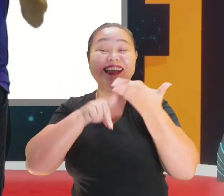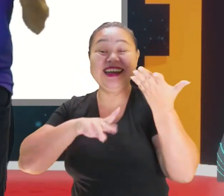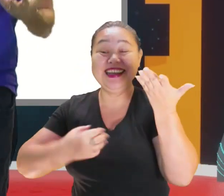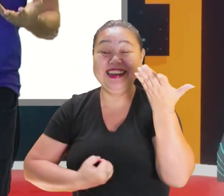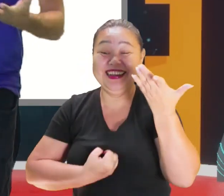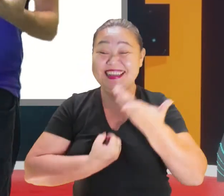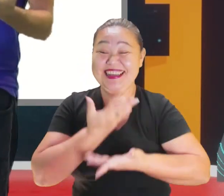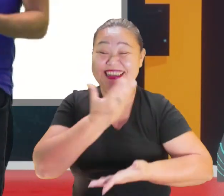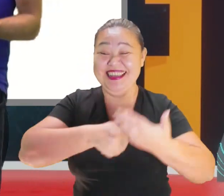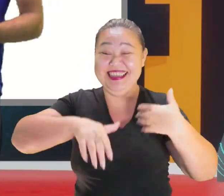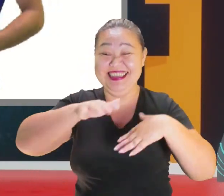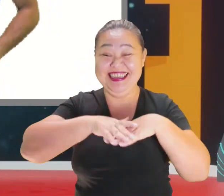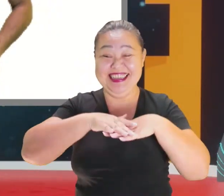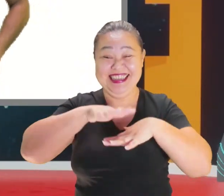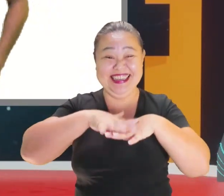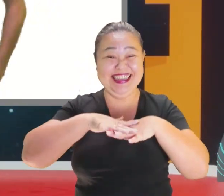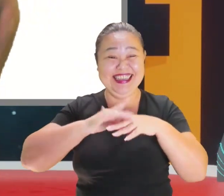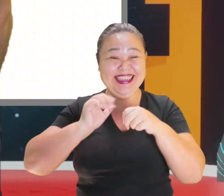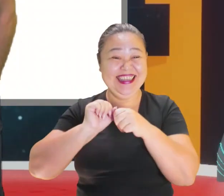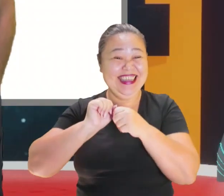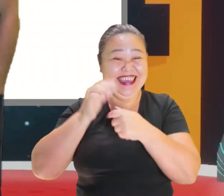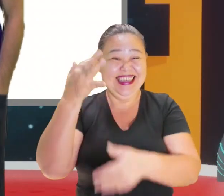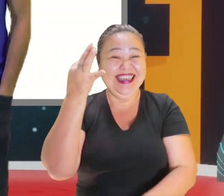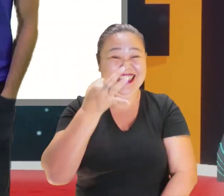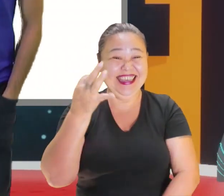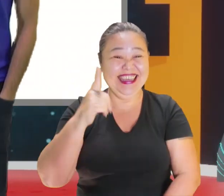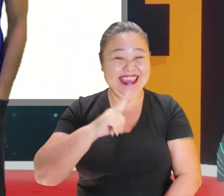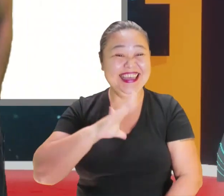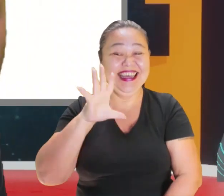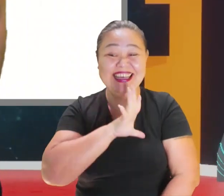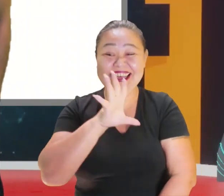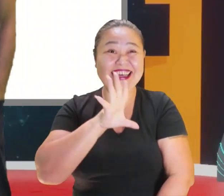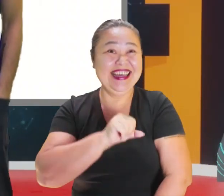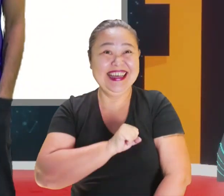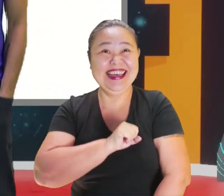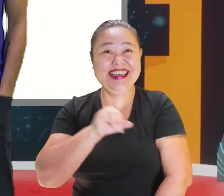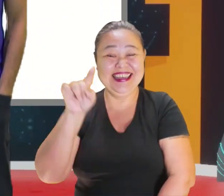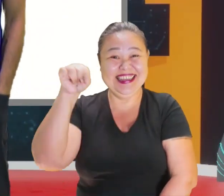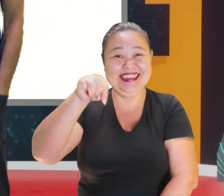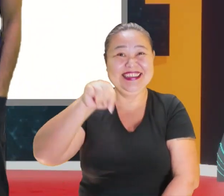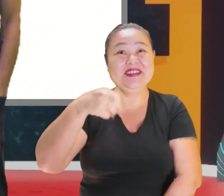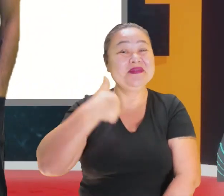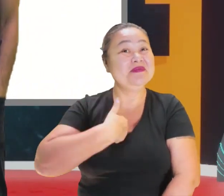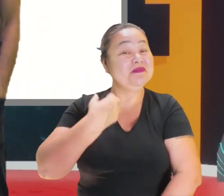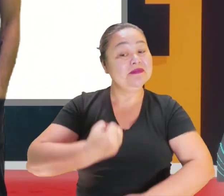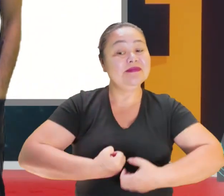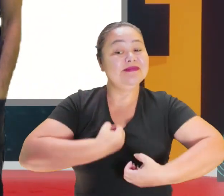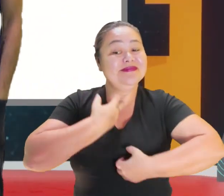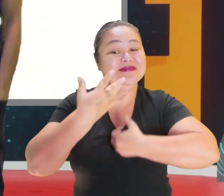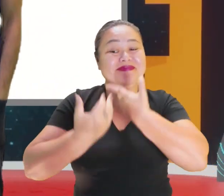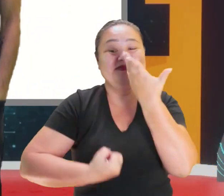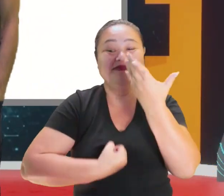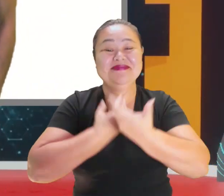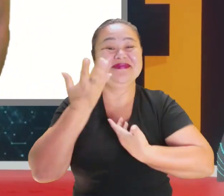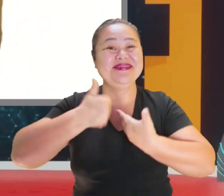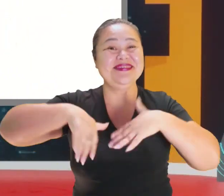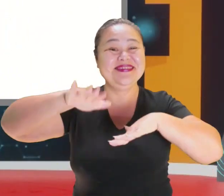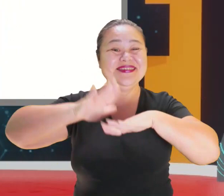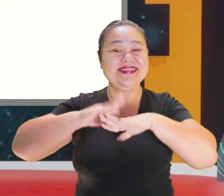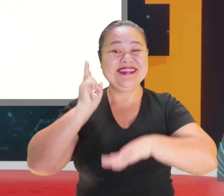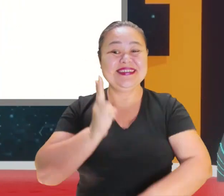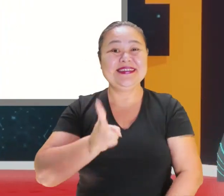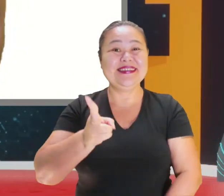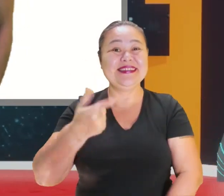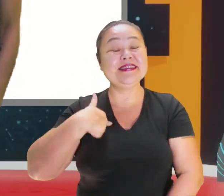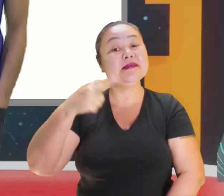poema matemático para vocês. Coisa boa a gente ter amor pelo que ensina, né? É quase uma poesia matemática. E vamos continuando então,